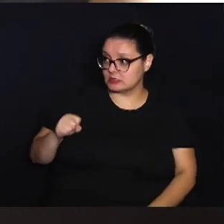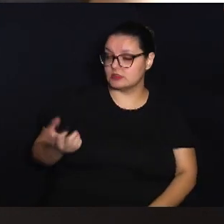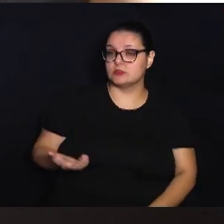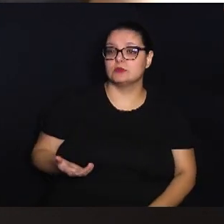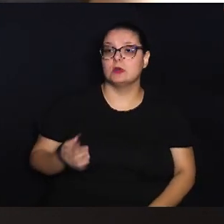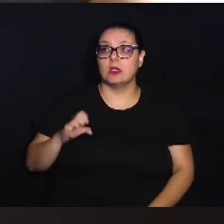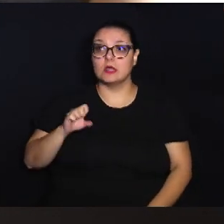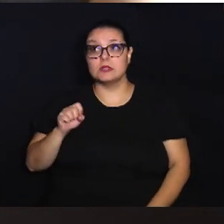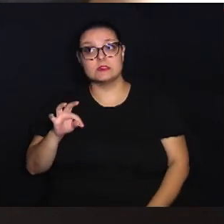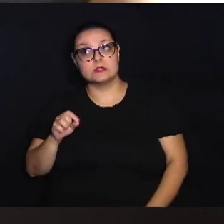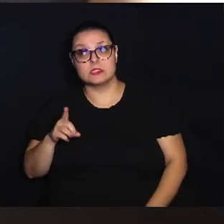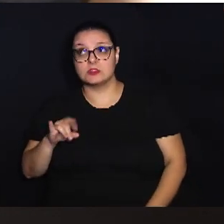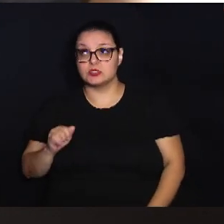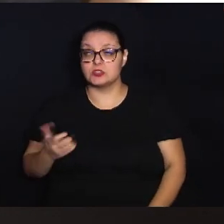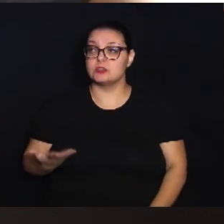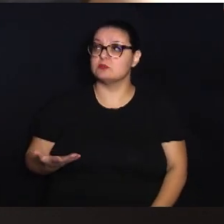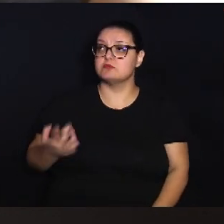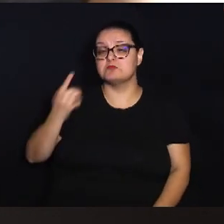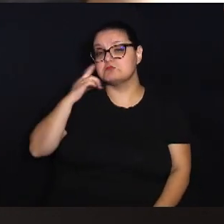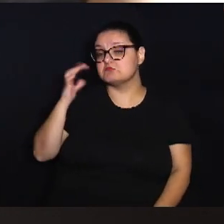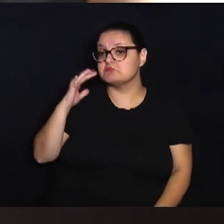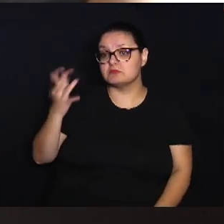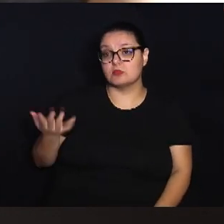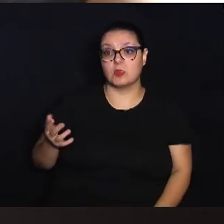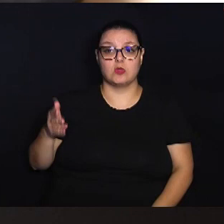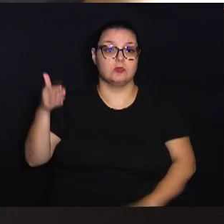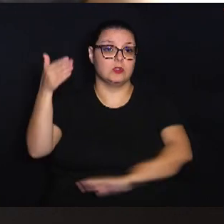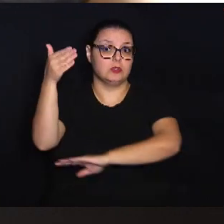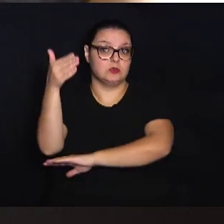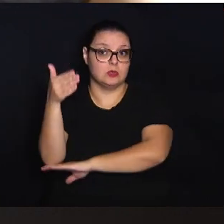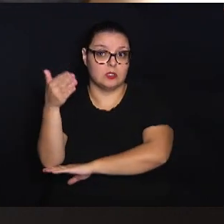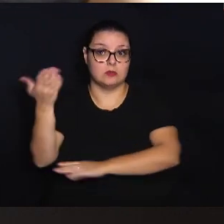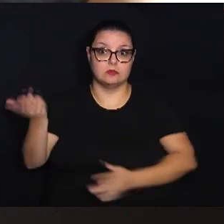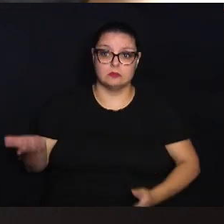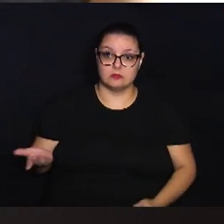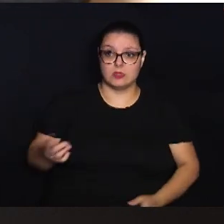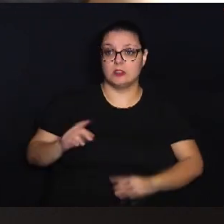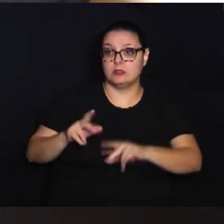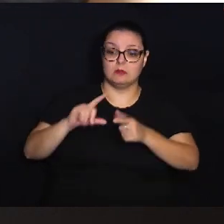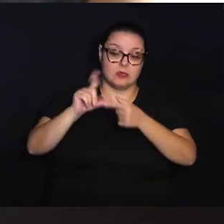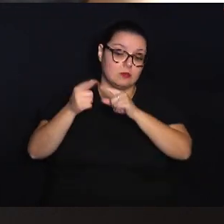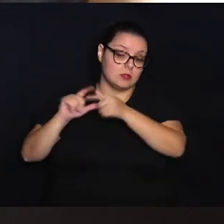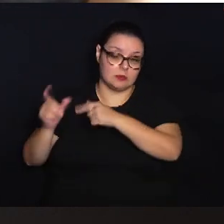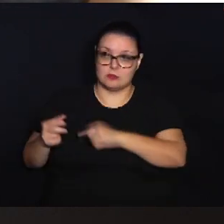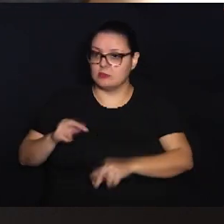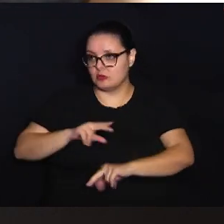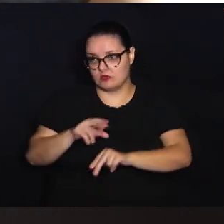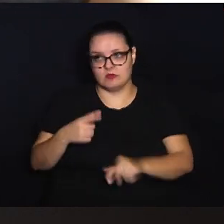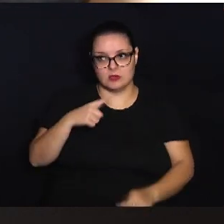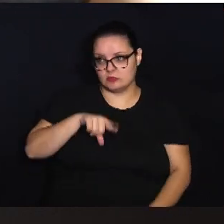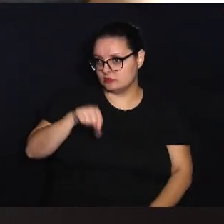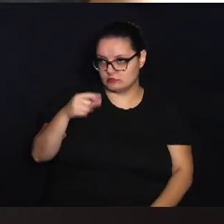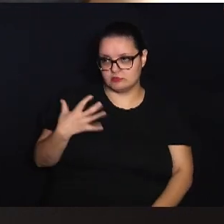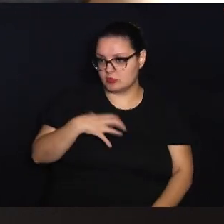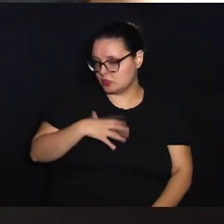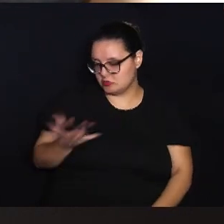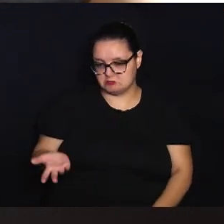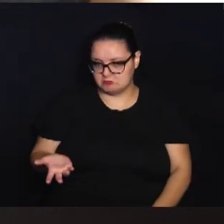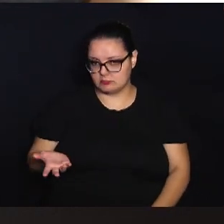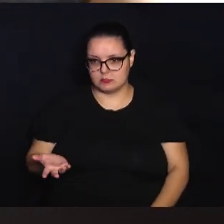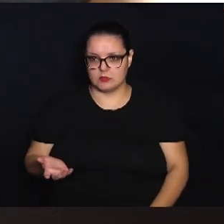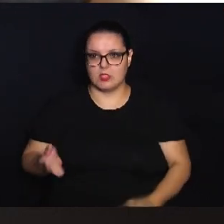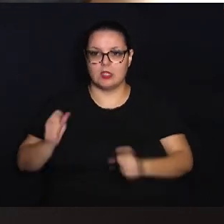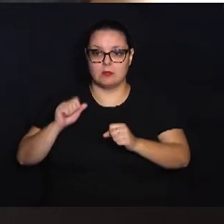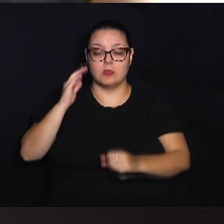daí na estadia, você pode, por exemplo, pensar num hotel, né, e daí você tem várias estrelas para todos os bolsos também. Ou você pode pensar,